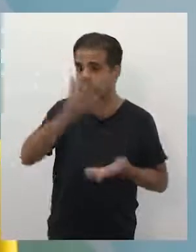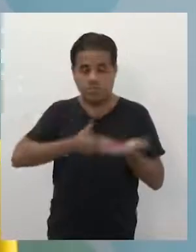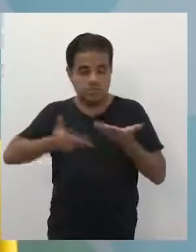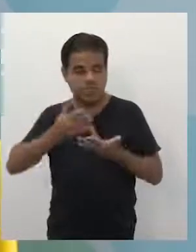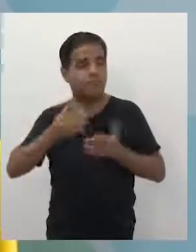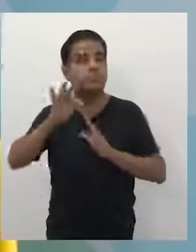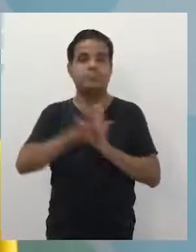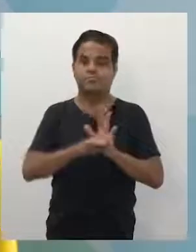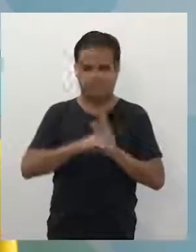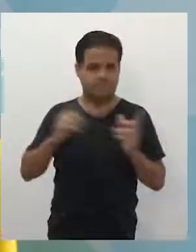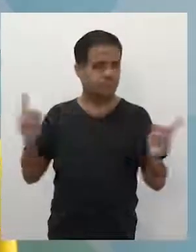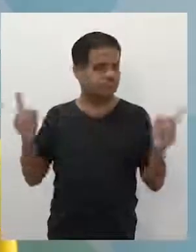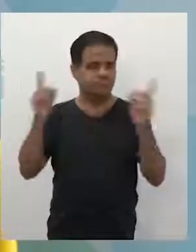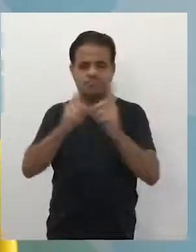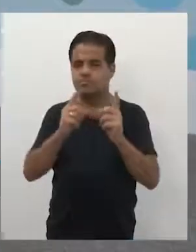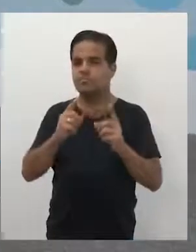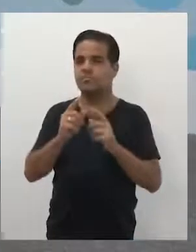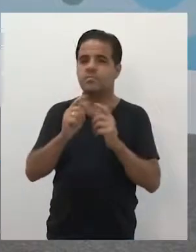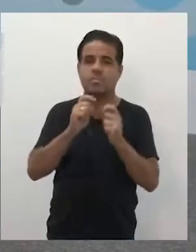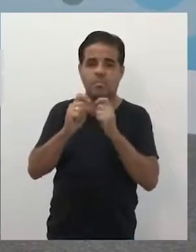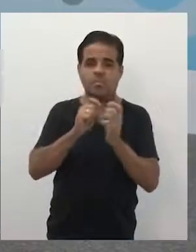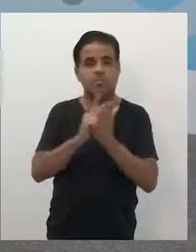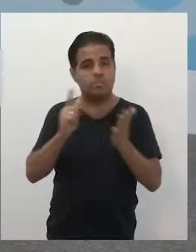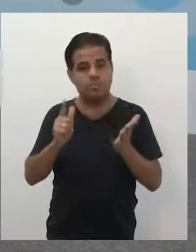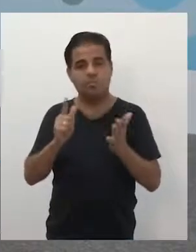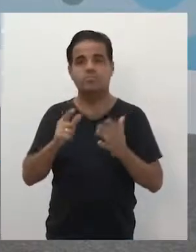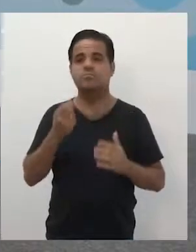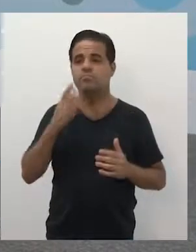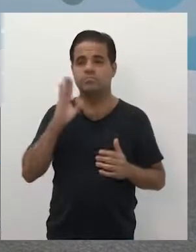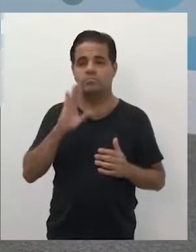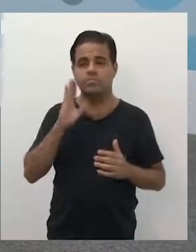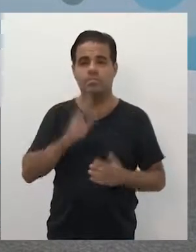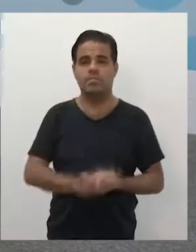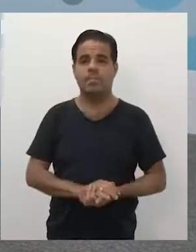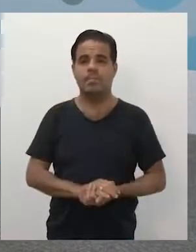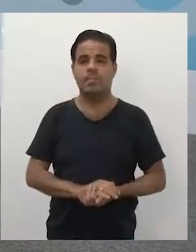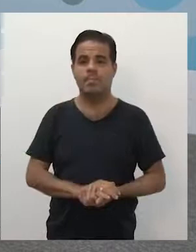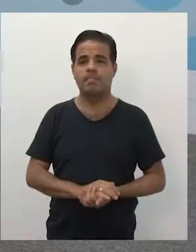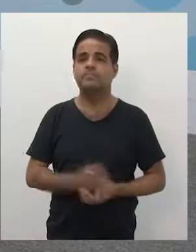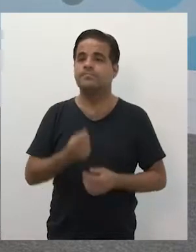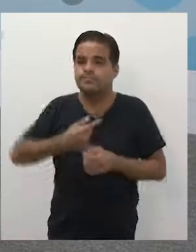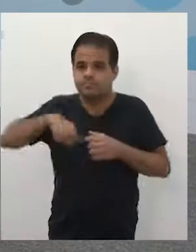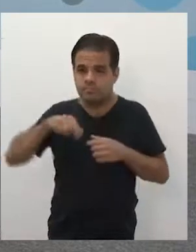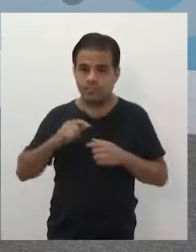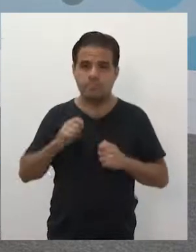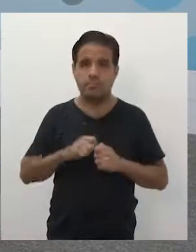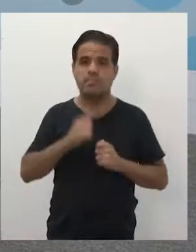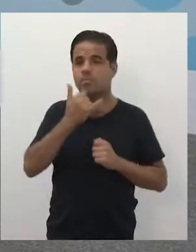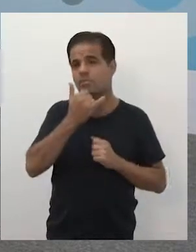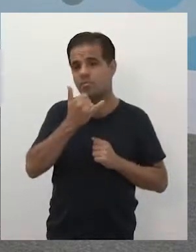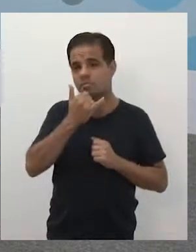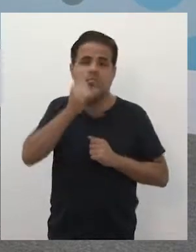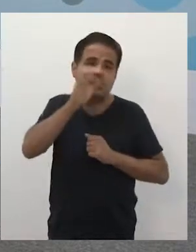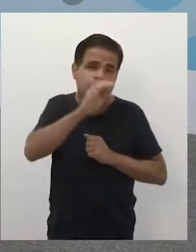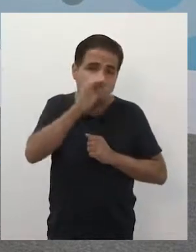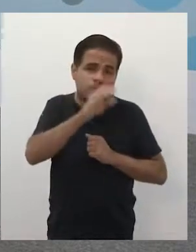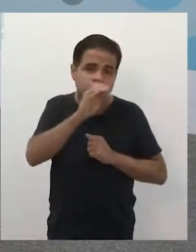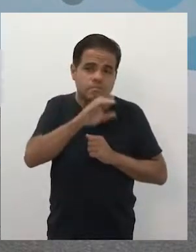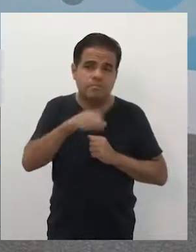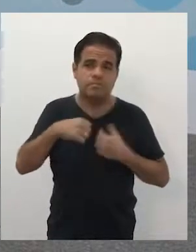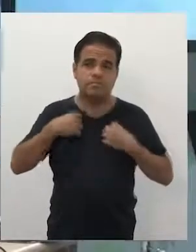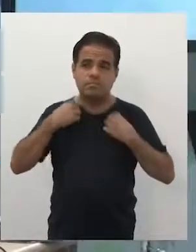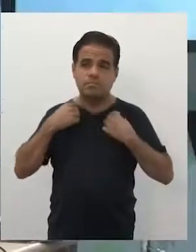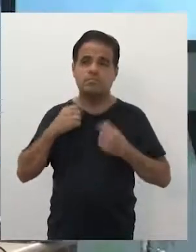texto também? Ou a uma manchete apenas? Isso. Então, nós fizemos aí, desculpem por ter sido corrido, mas,